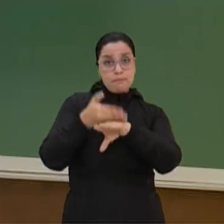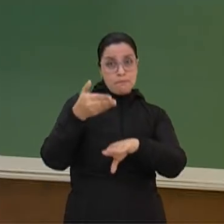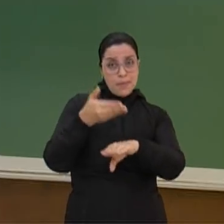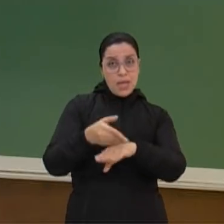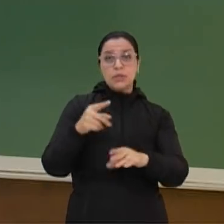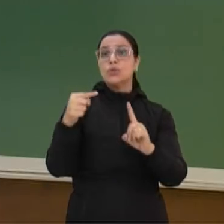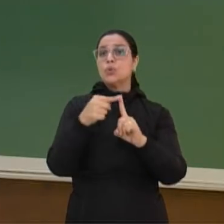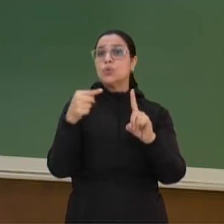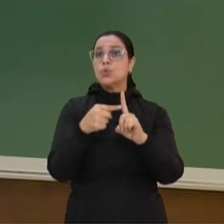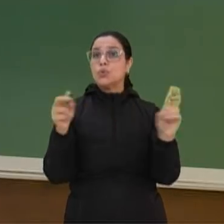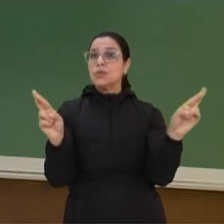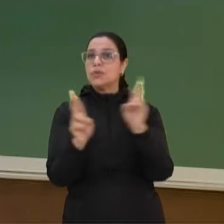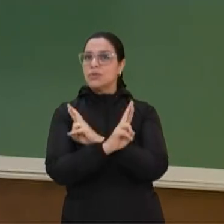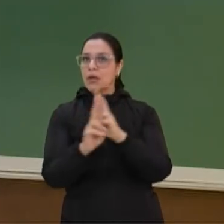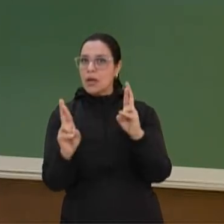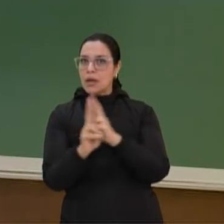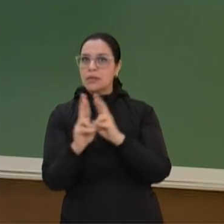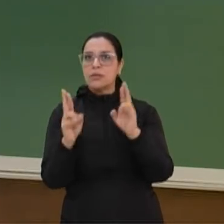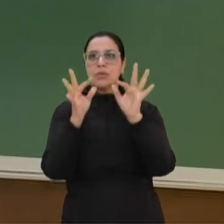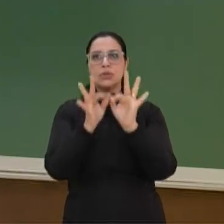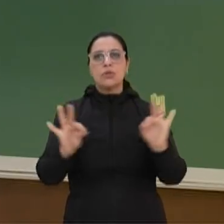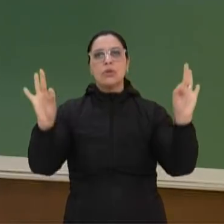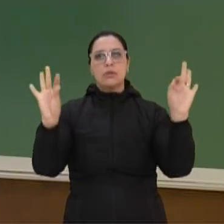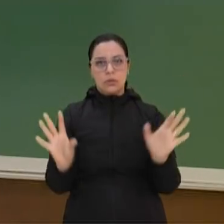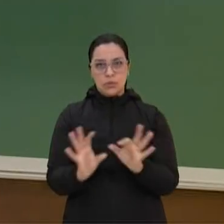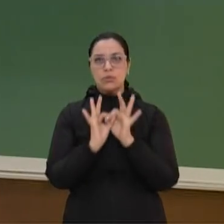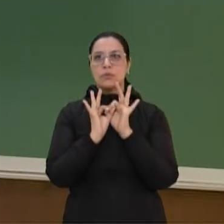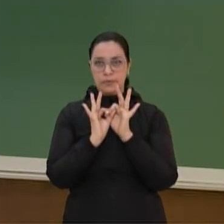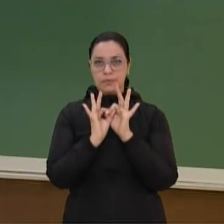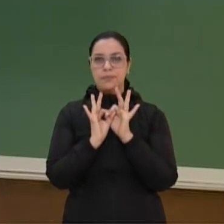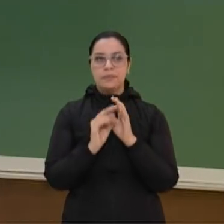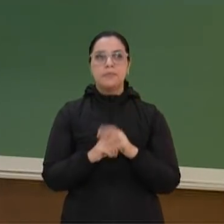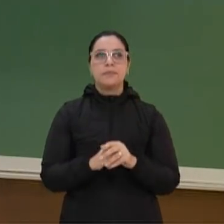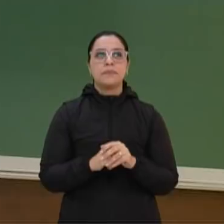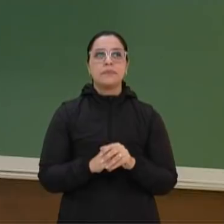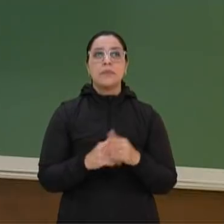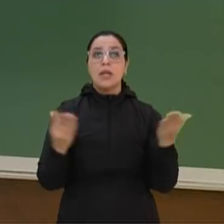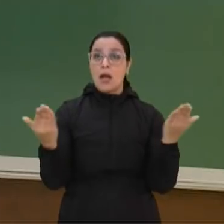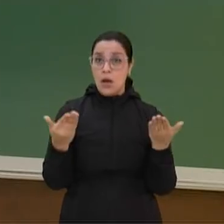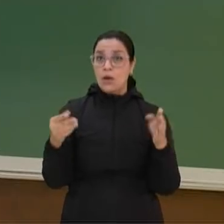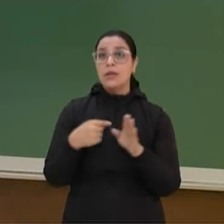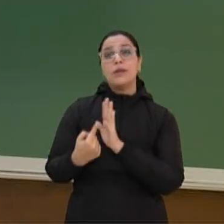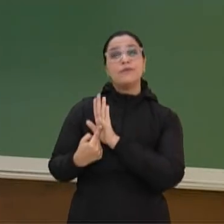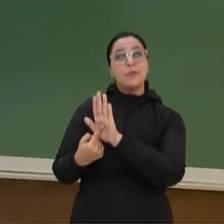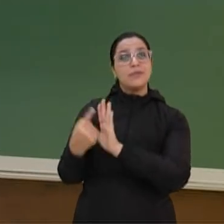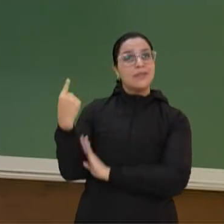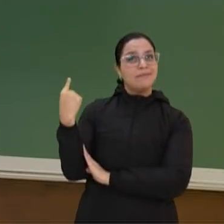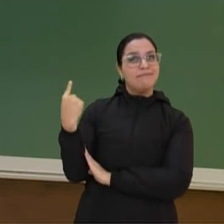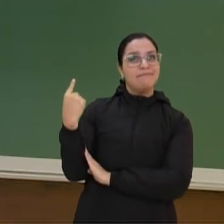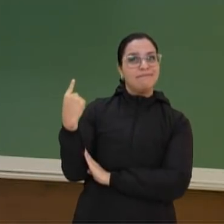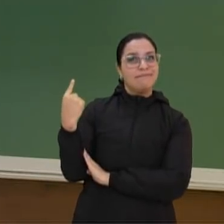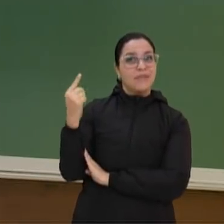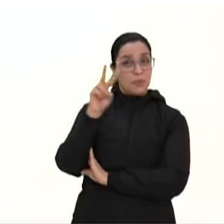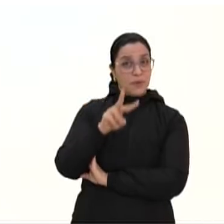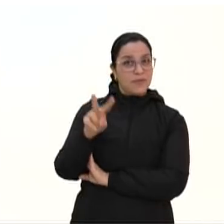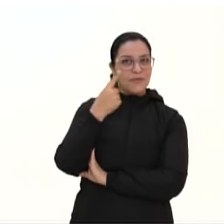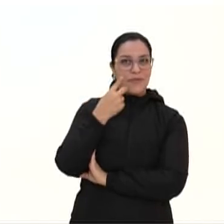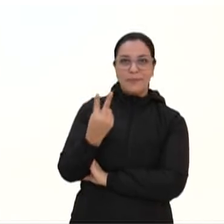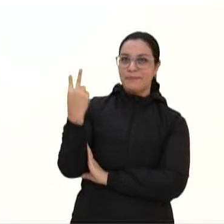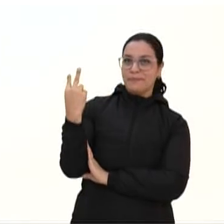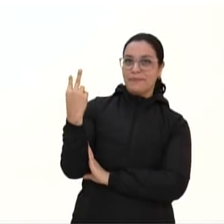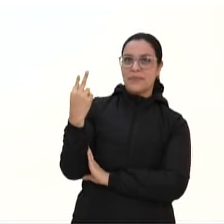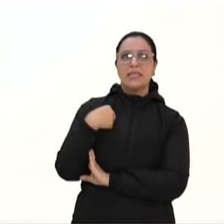estrutura textual, o seu enredo e o tipo de linguagem utilizado. Também vimos o que? A principal característica na crônica